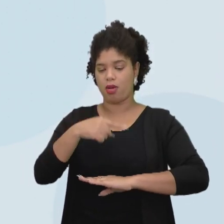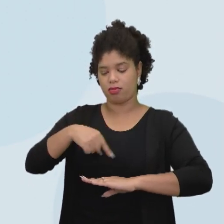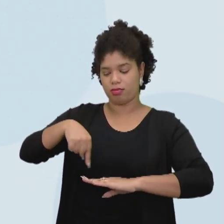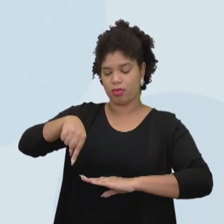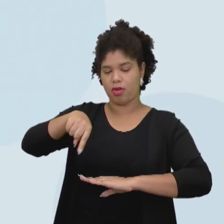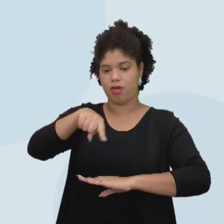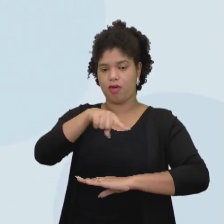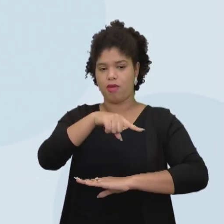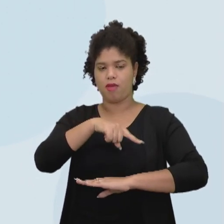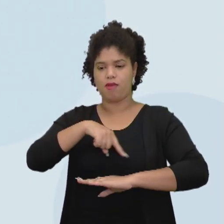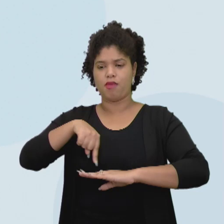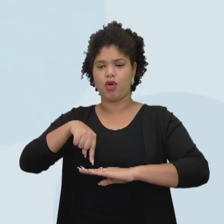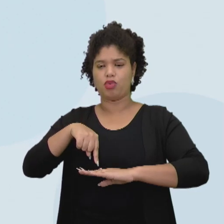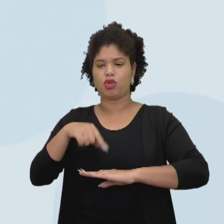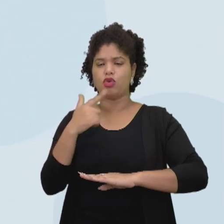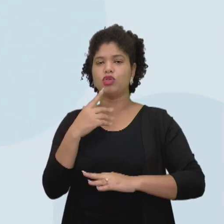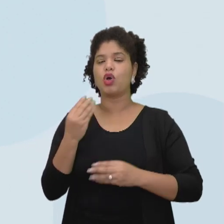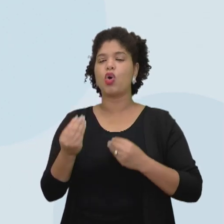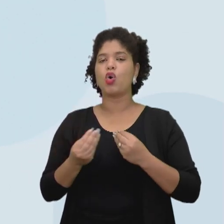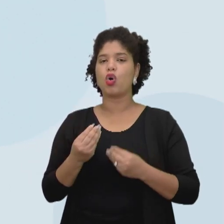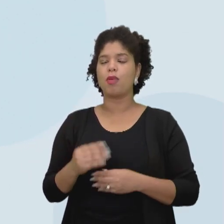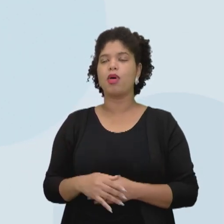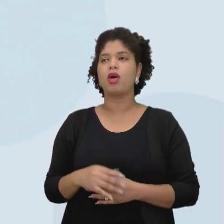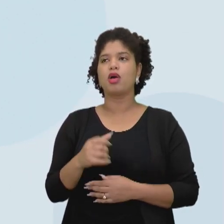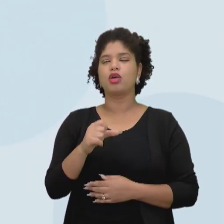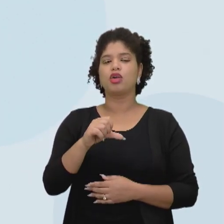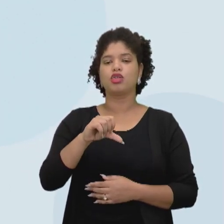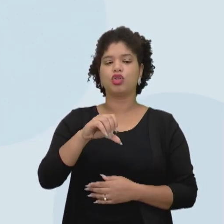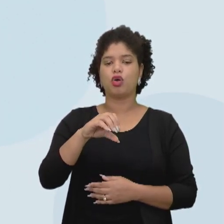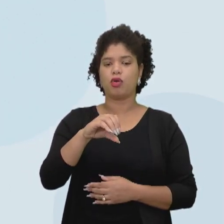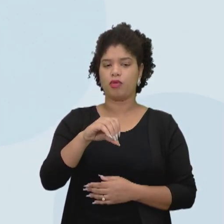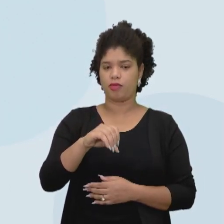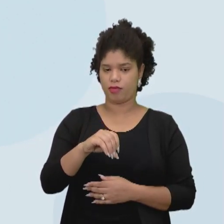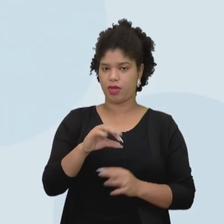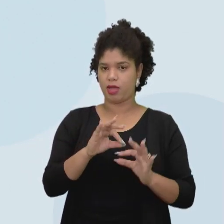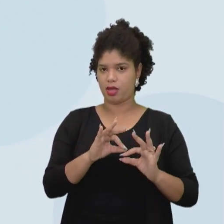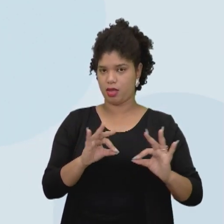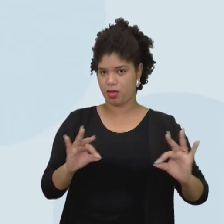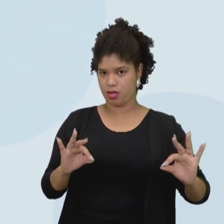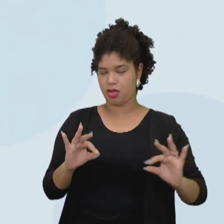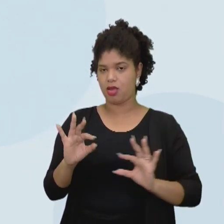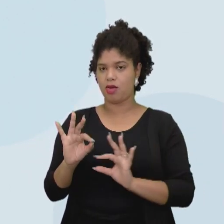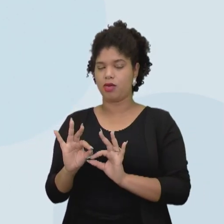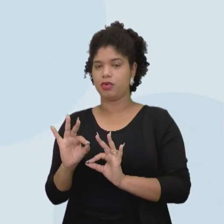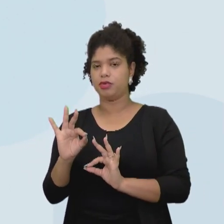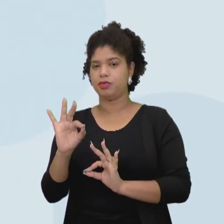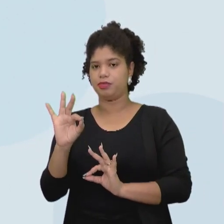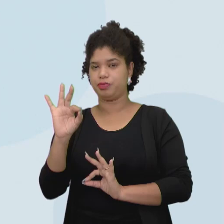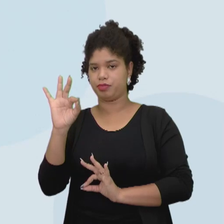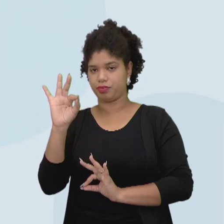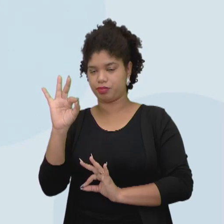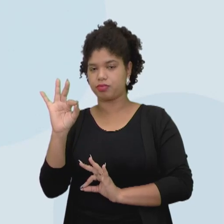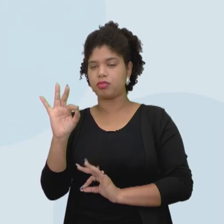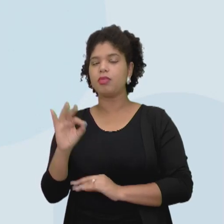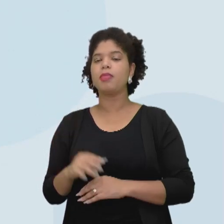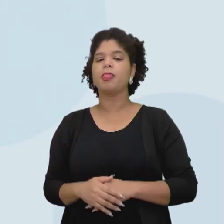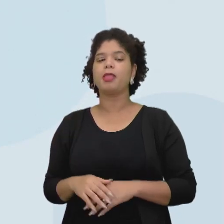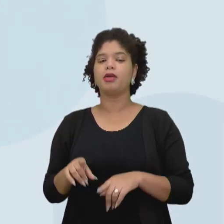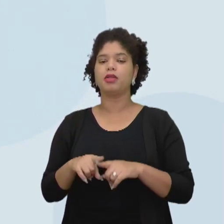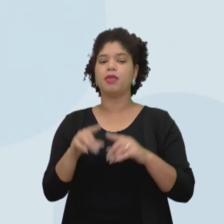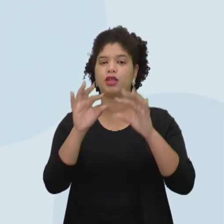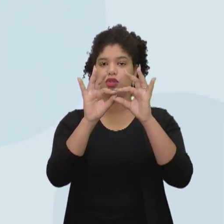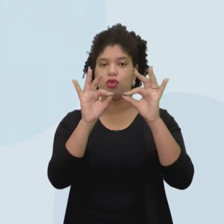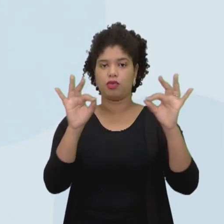volta. Como que vai ser o tamanho de uma volta? Vai ser 90 aqui de baixo, mais a circunferência, mais 90 aqui de